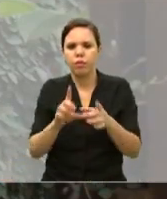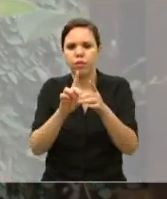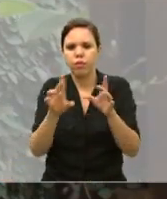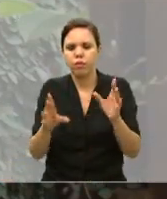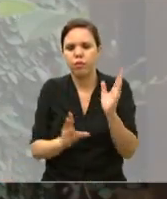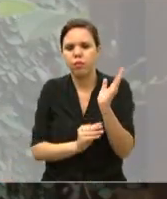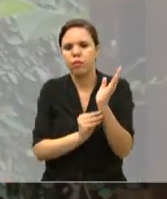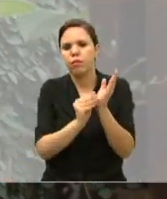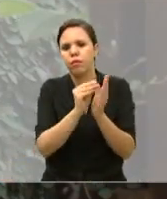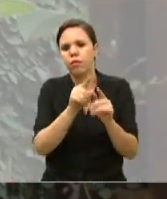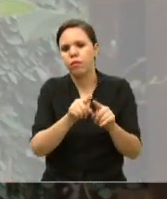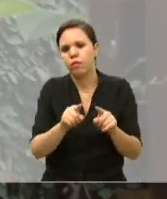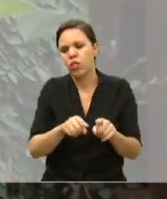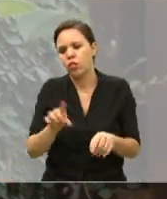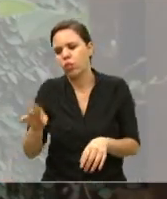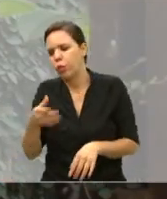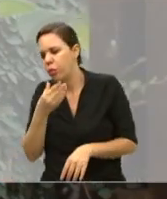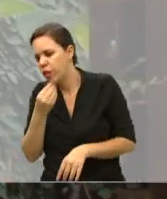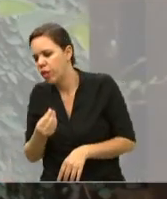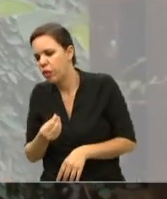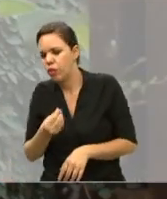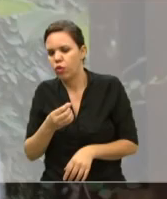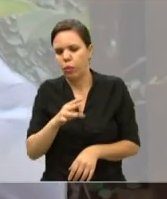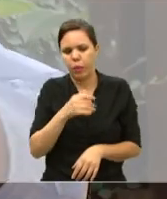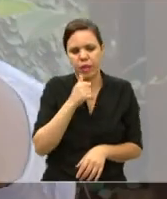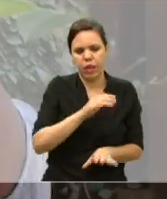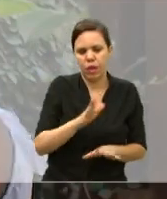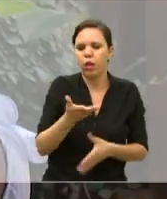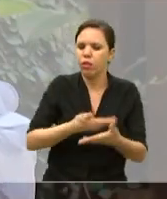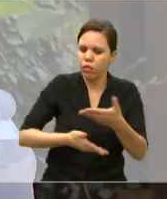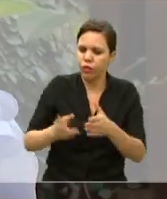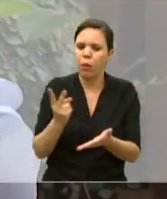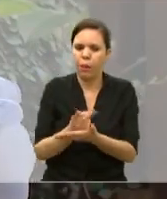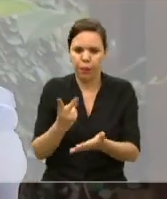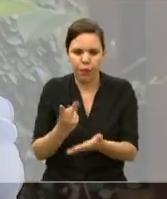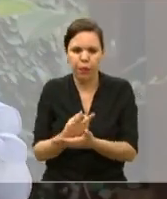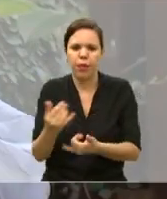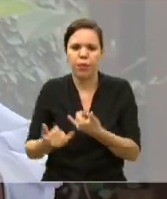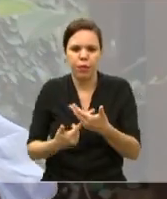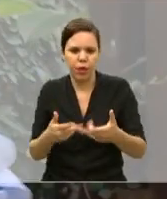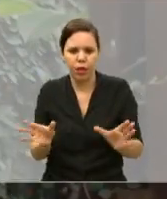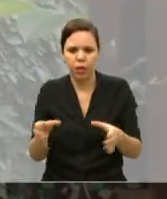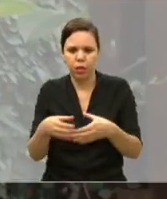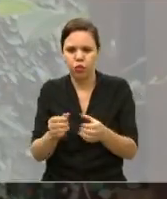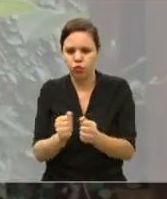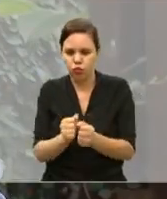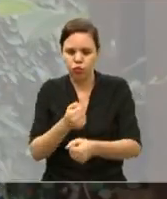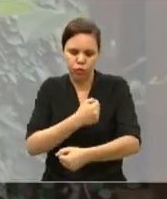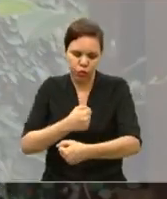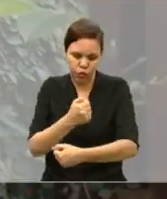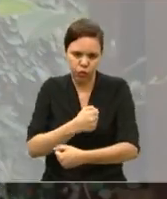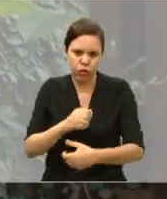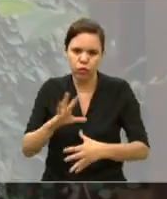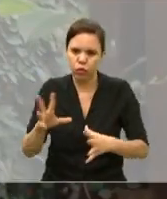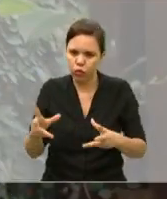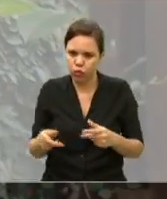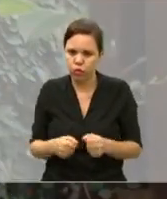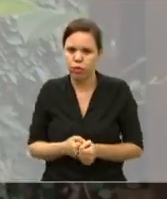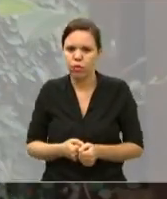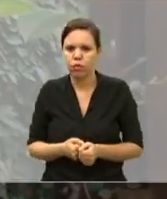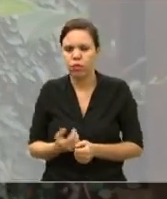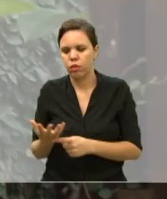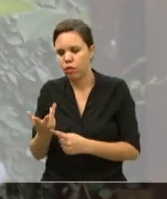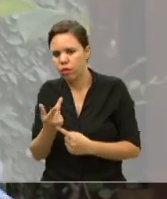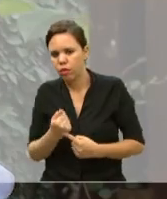tem isso é só para menino, isso é só para menina, todos se envolvem na mesma. Se tiver que fazer culinária, todos se envolvem. Se tiver uma atividade, por exemplo,